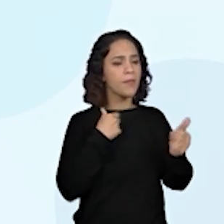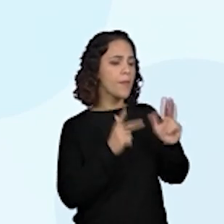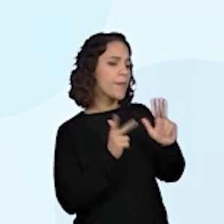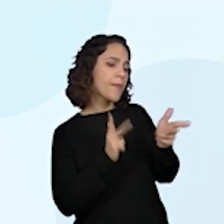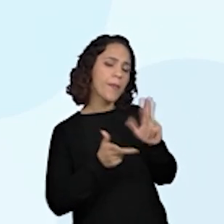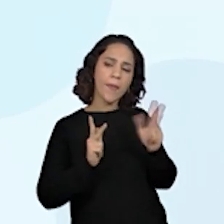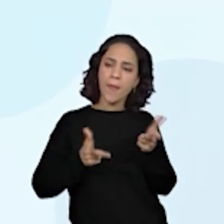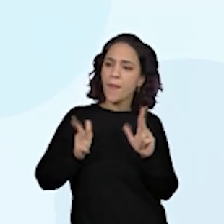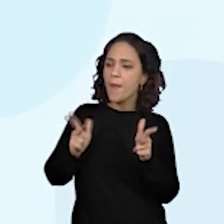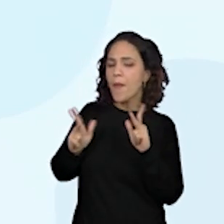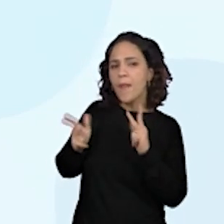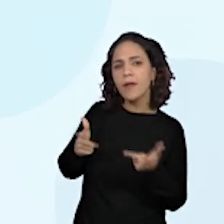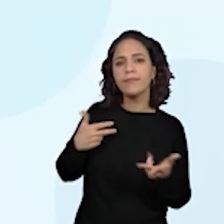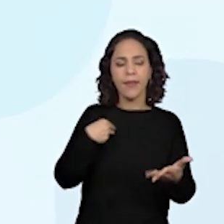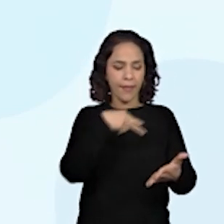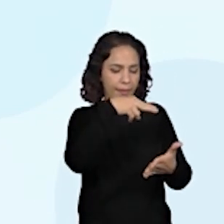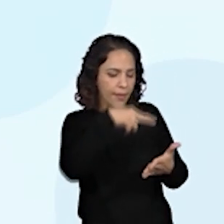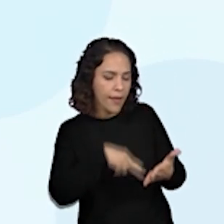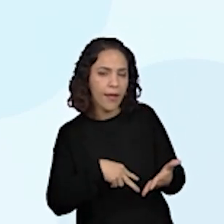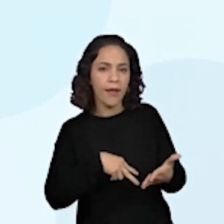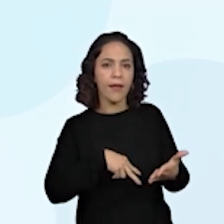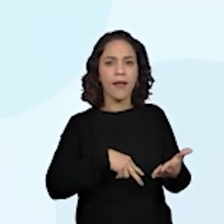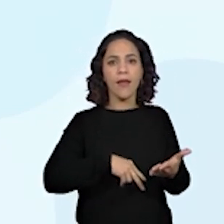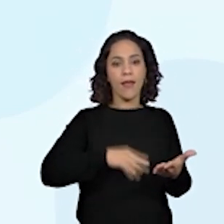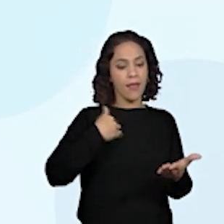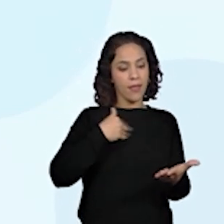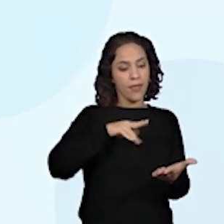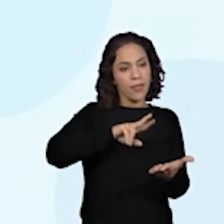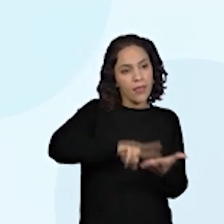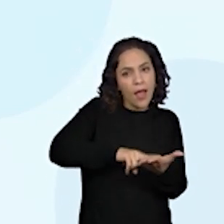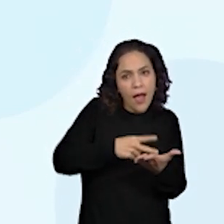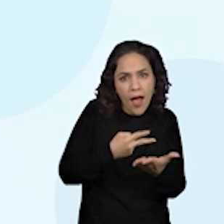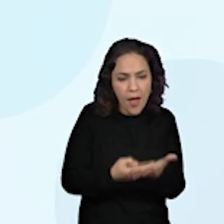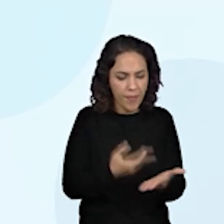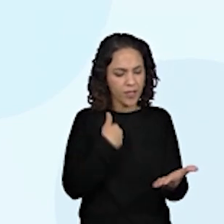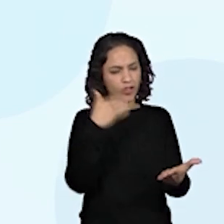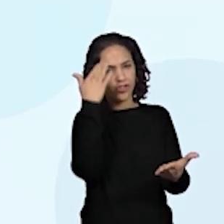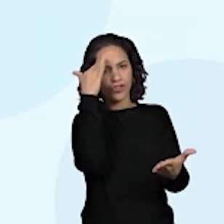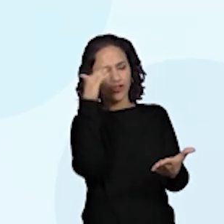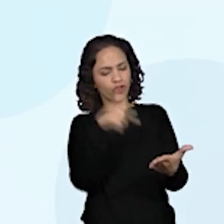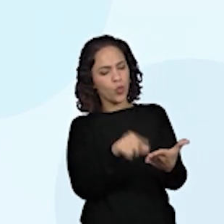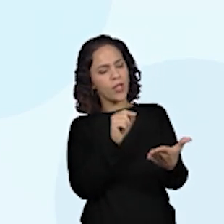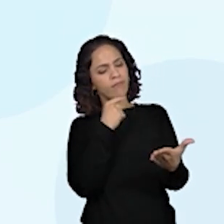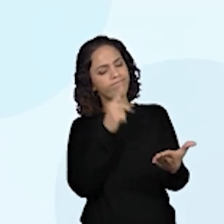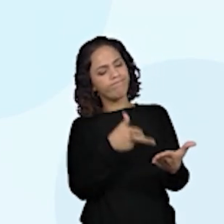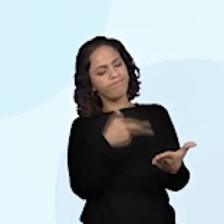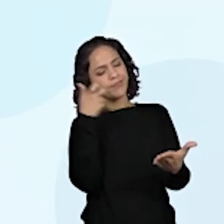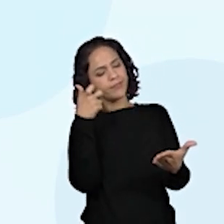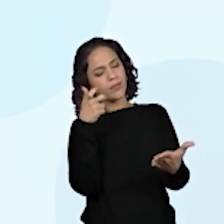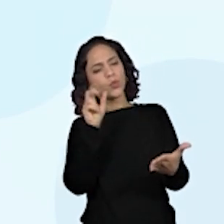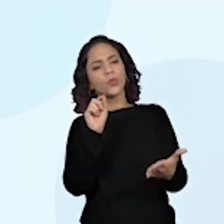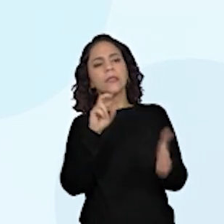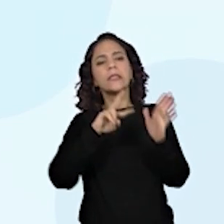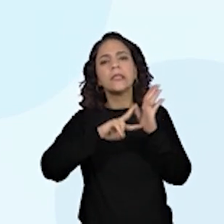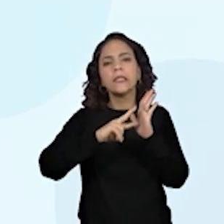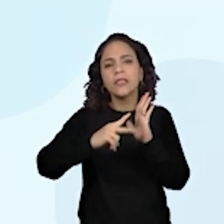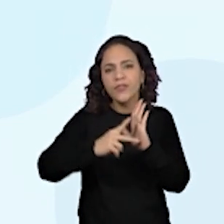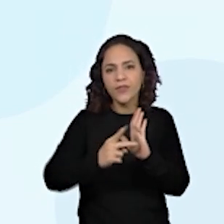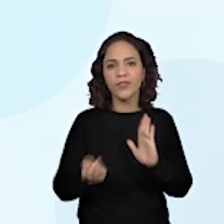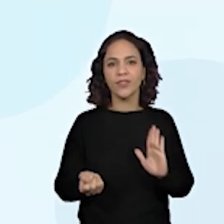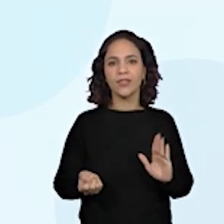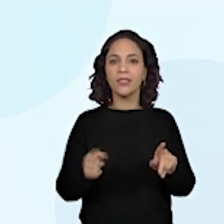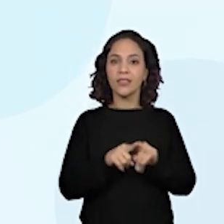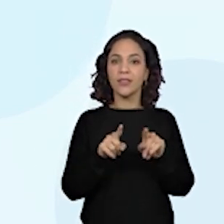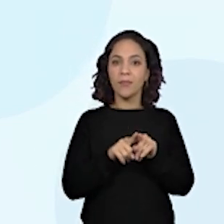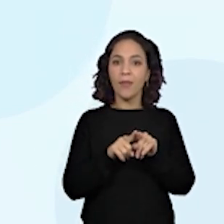concordar sobre um instrumento que valoriza o diálogo na resolução de conflitos. A